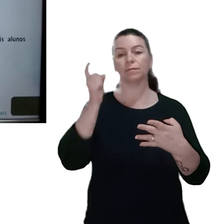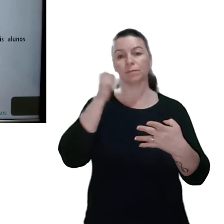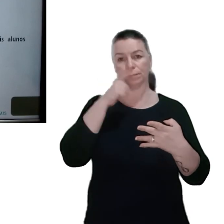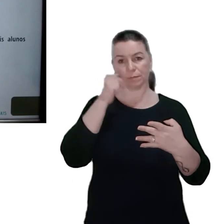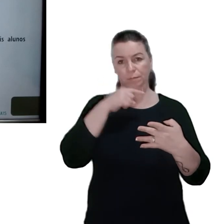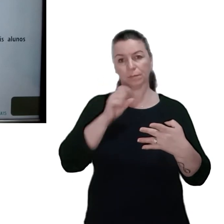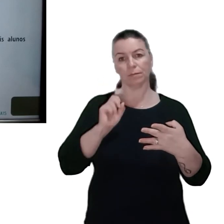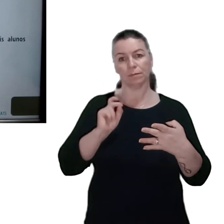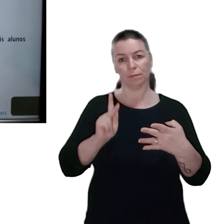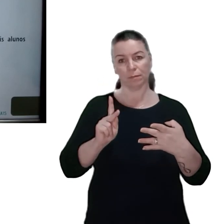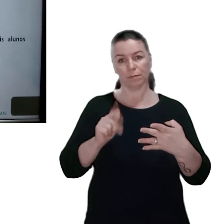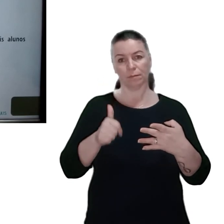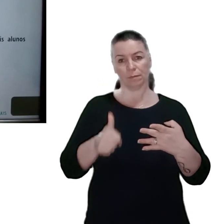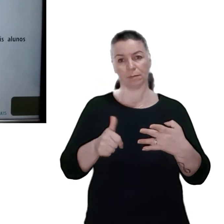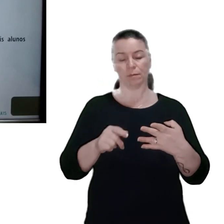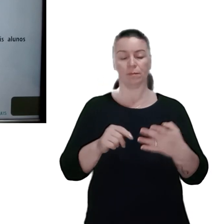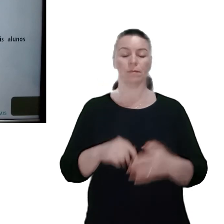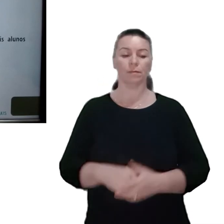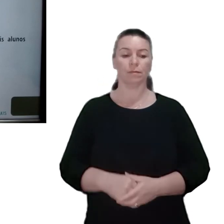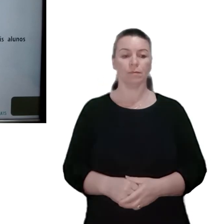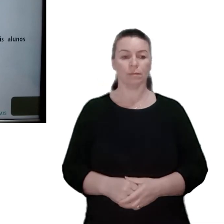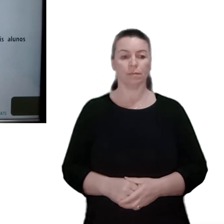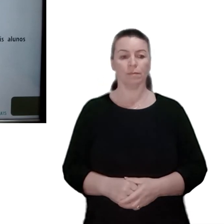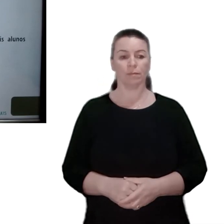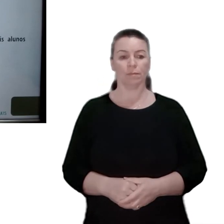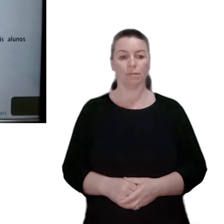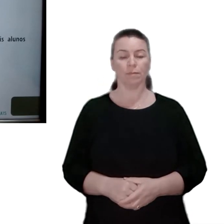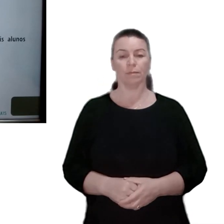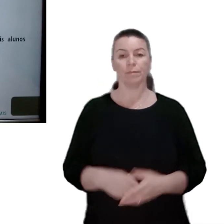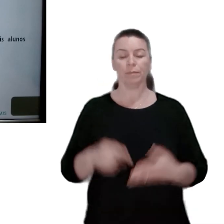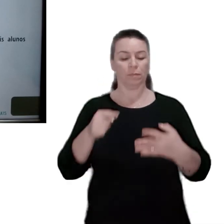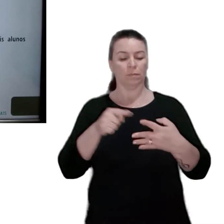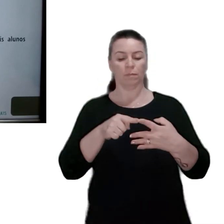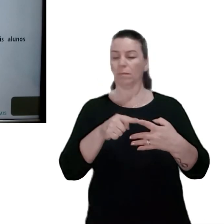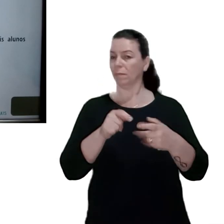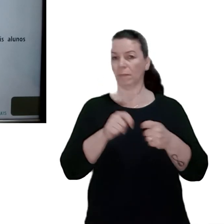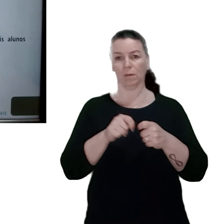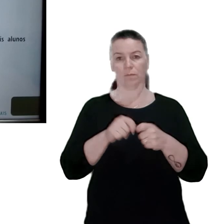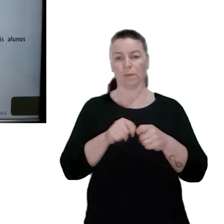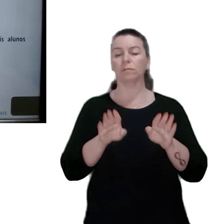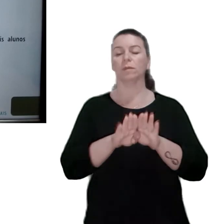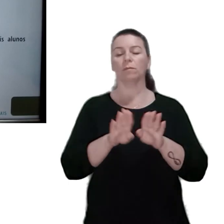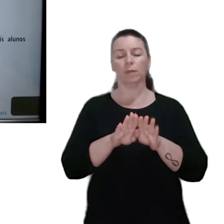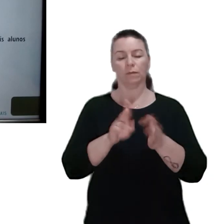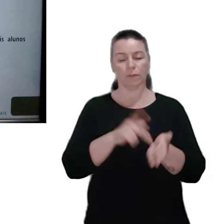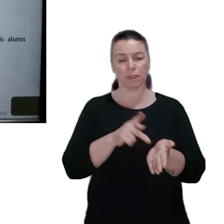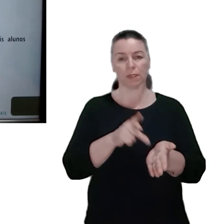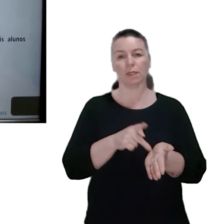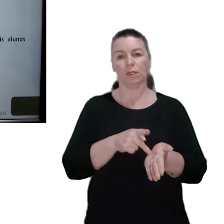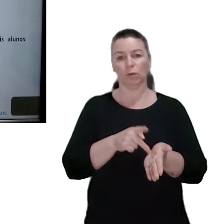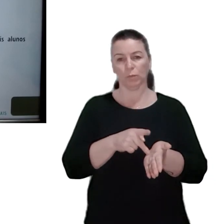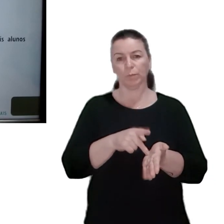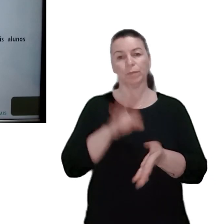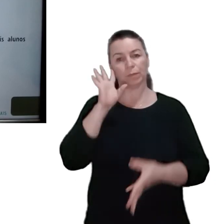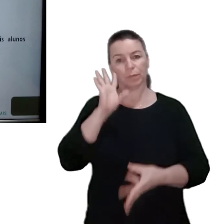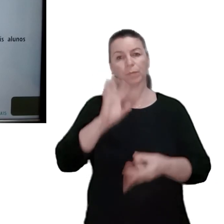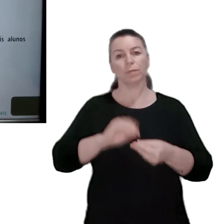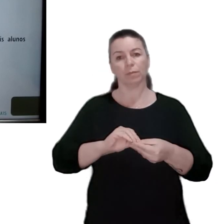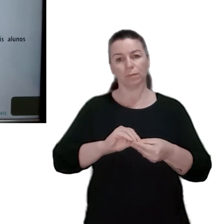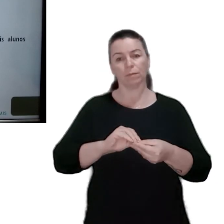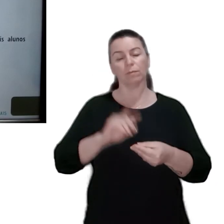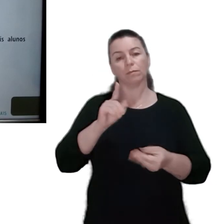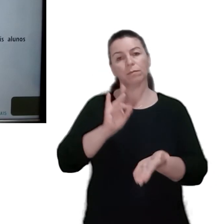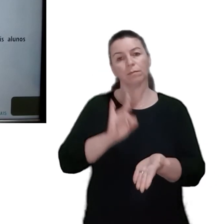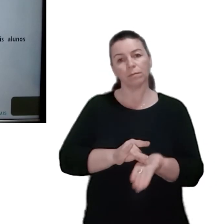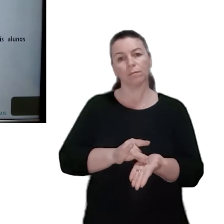ok, verdadeiro. E Ana não fez a caricatura, também tivemos essa conclusão. E aí,